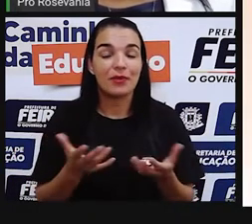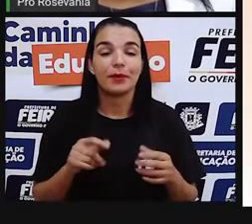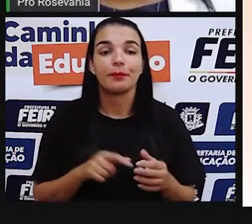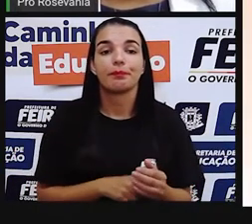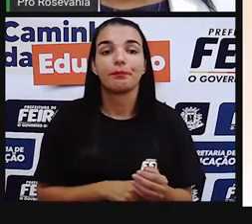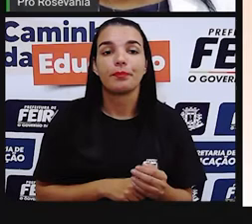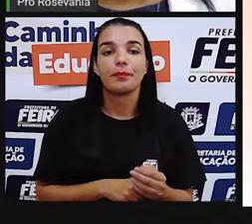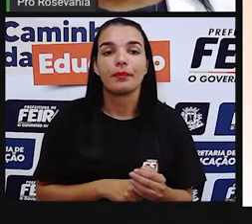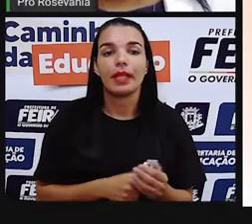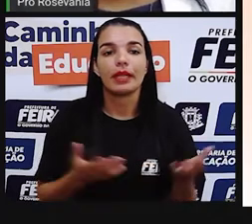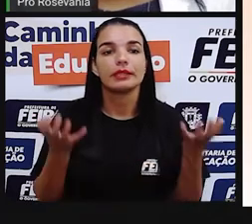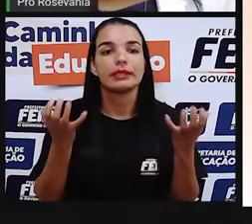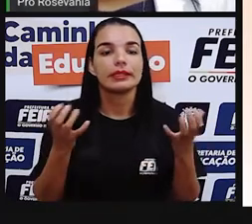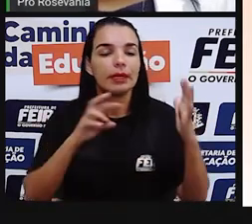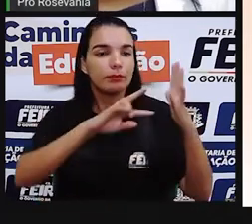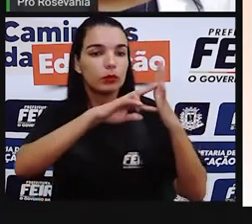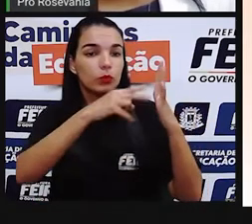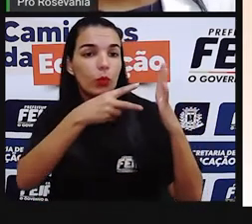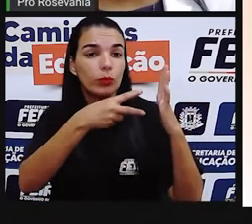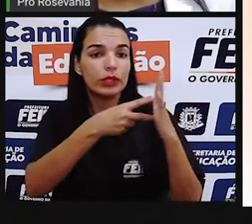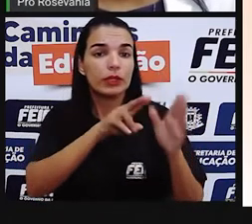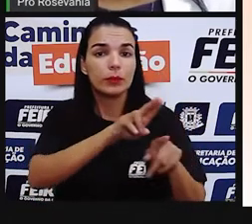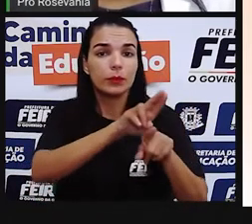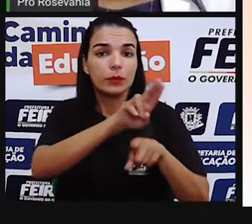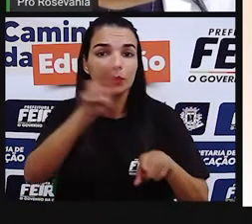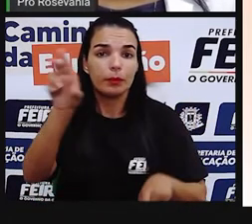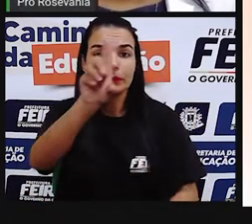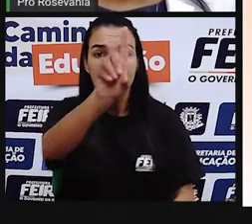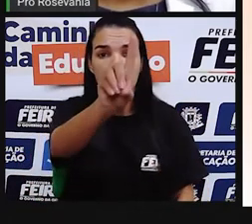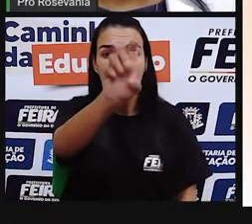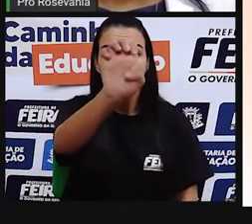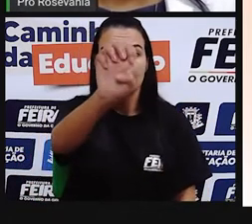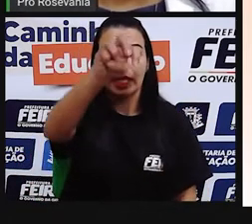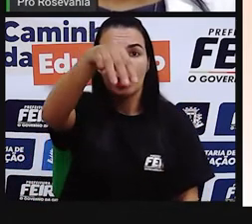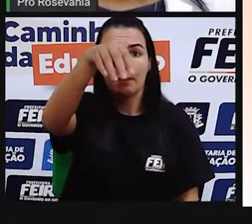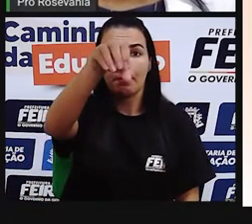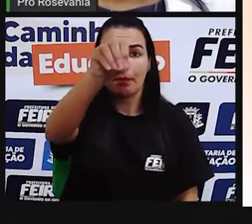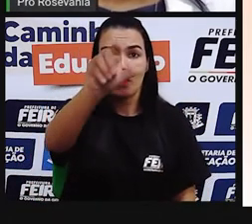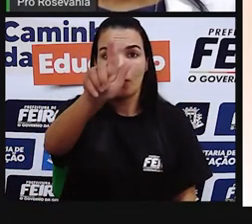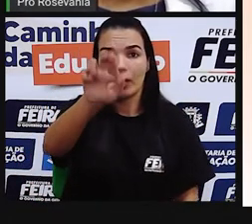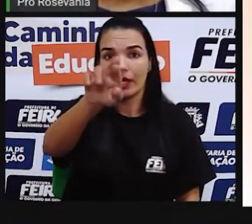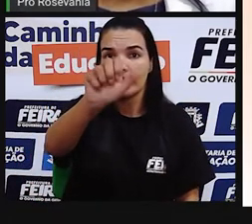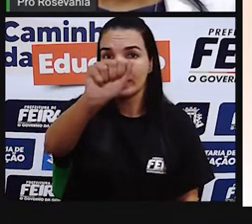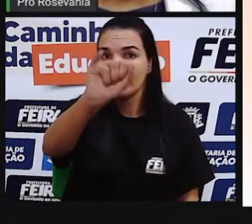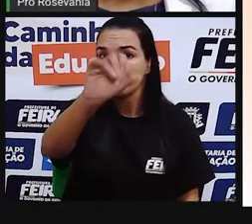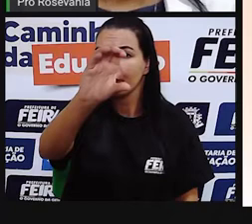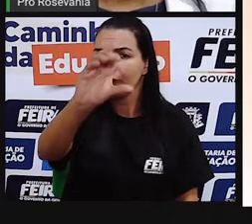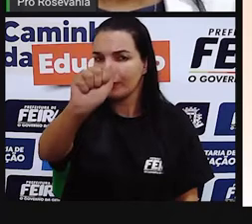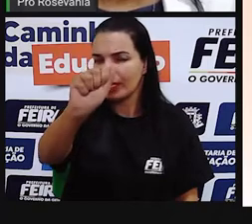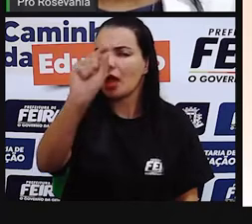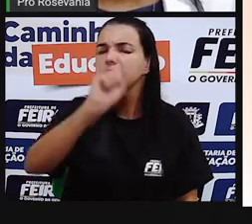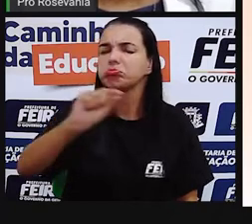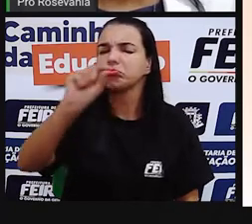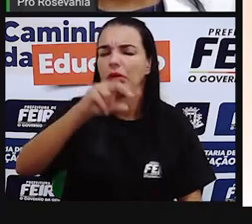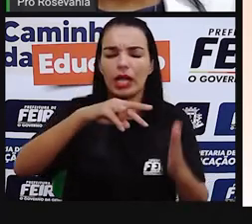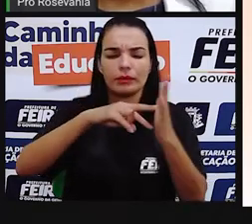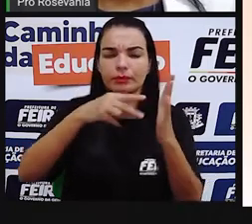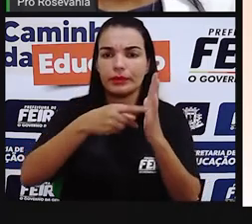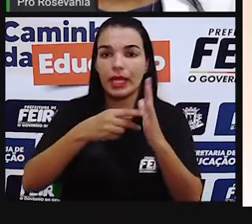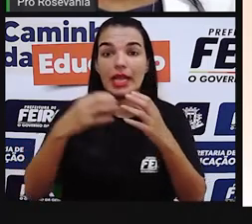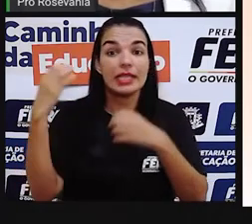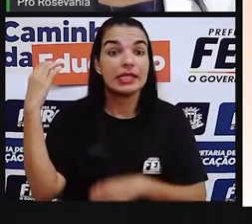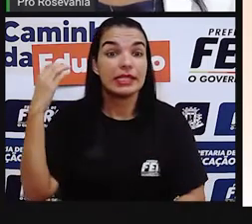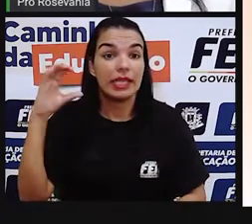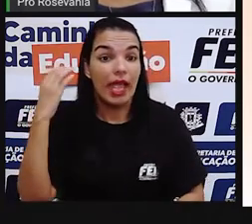outro. Bom, outro conceito importante quando se estuda a população é o de demografia, que é a ciência, né, que vai investigar todos